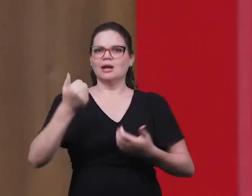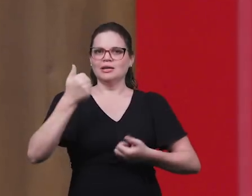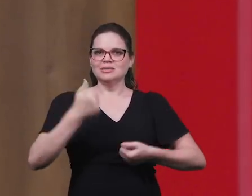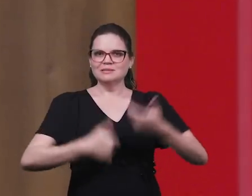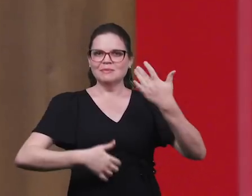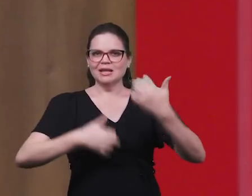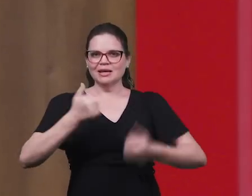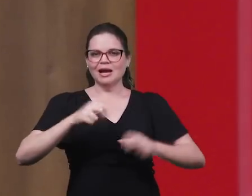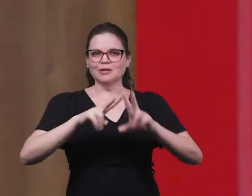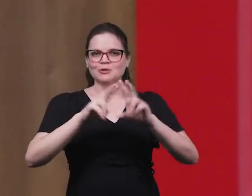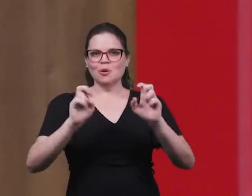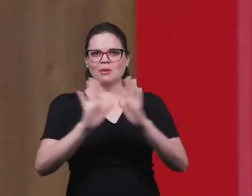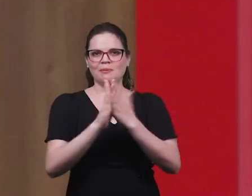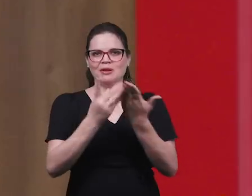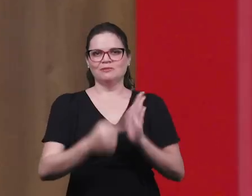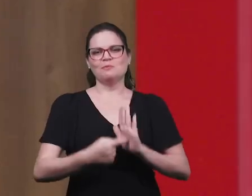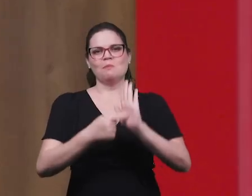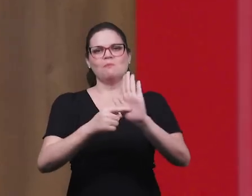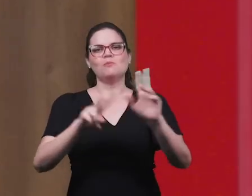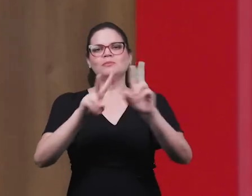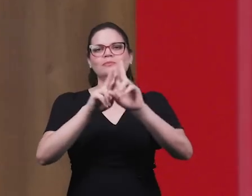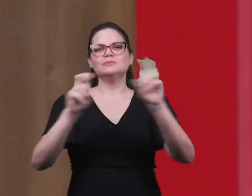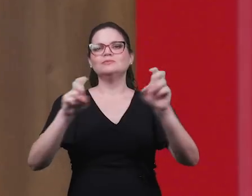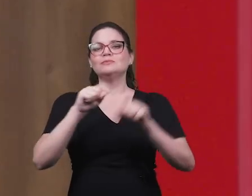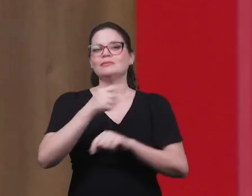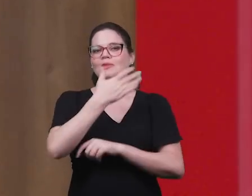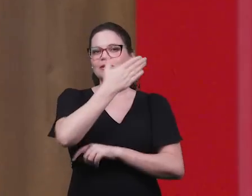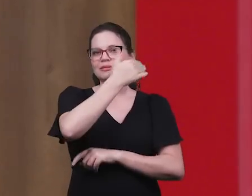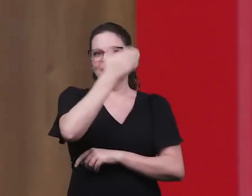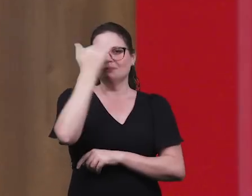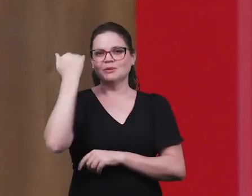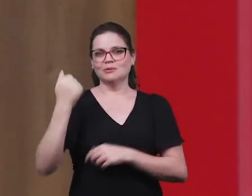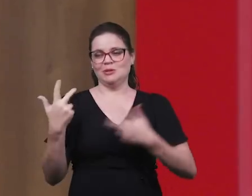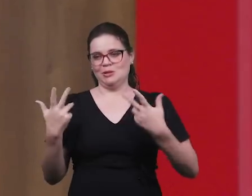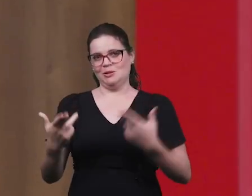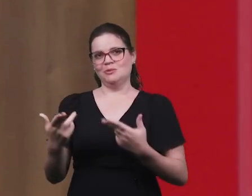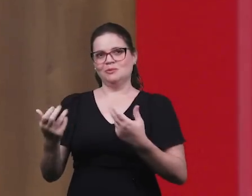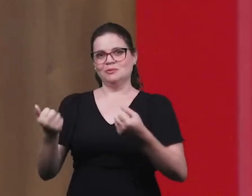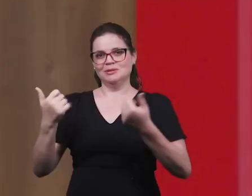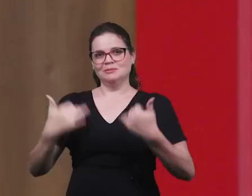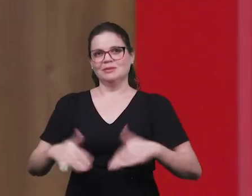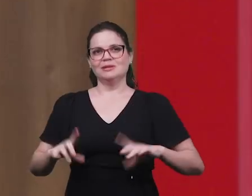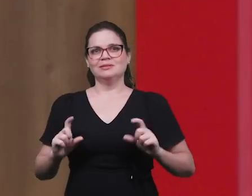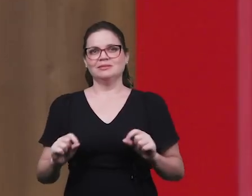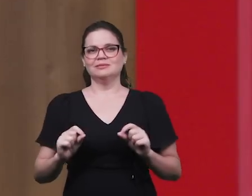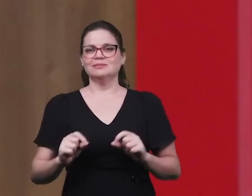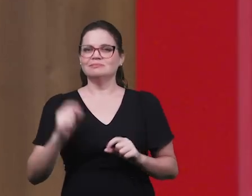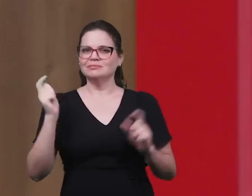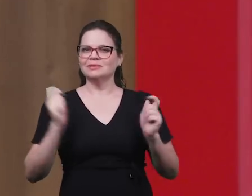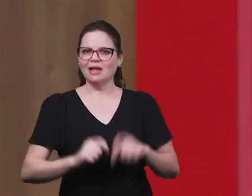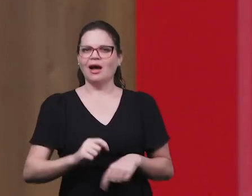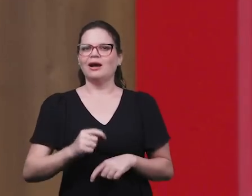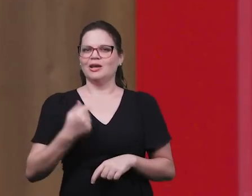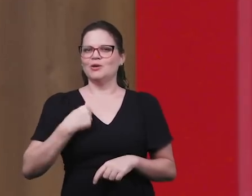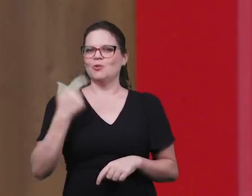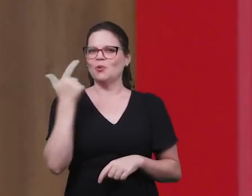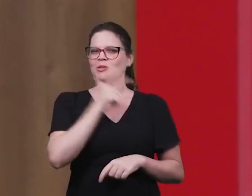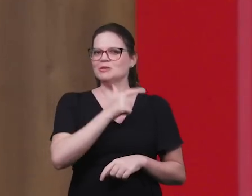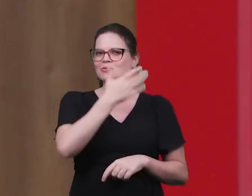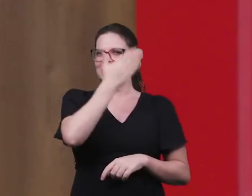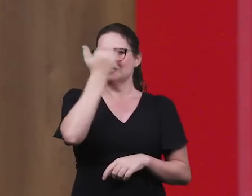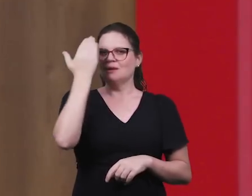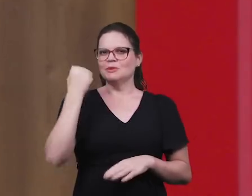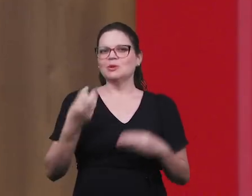Bíblia Sagrada aquilo que vai nos dar, como diz o tema do programa, que vai nos dar sabedoria